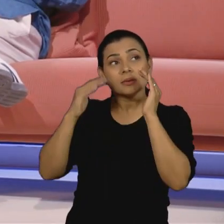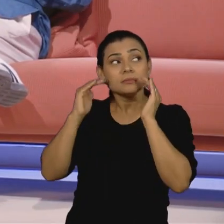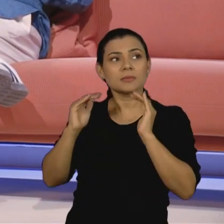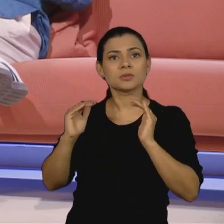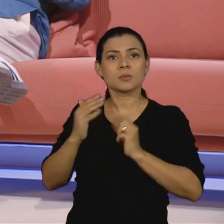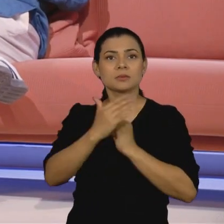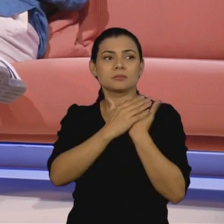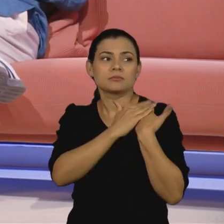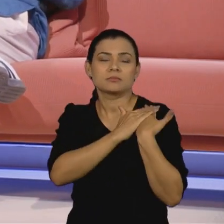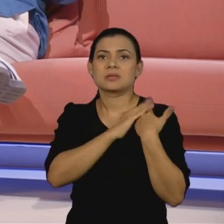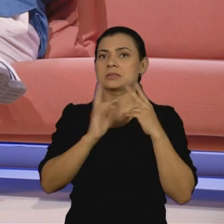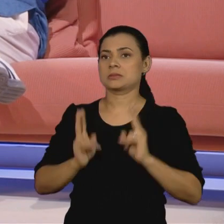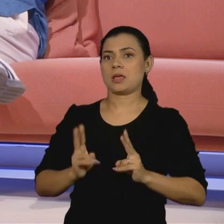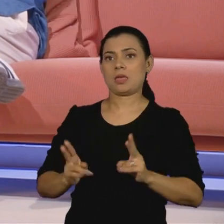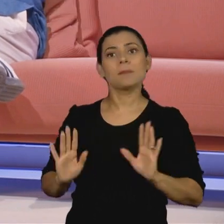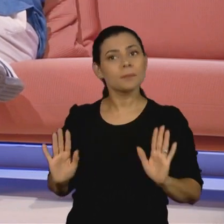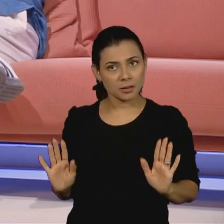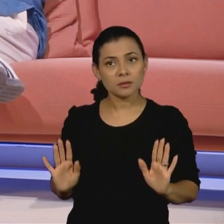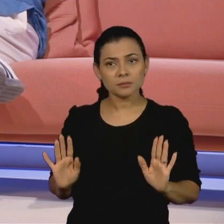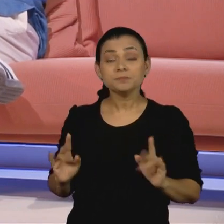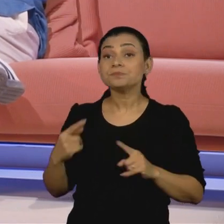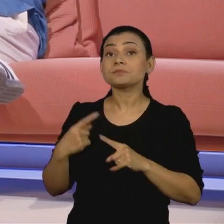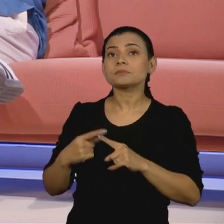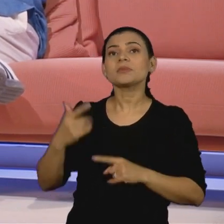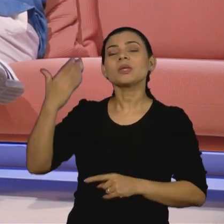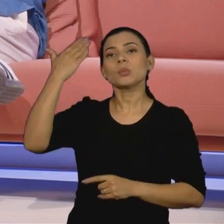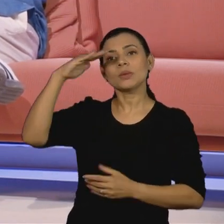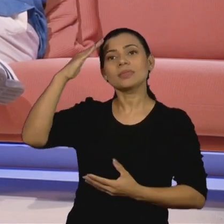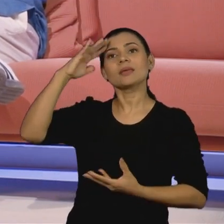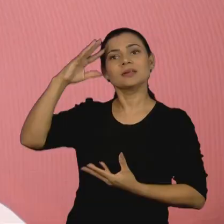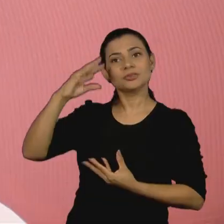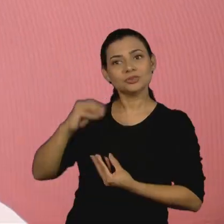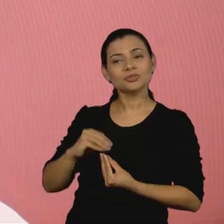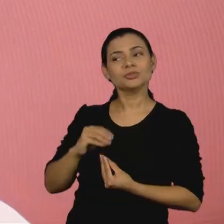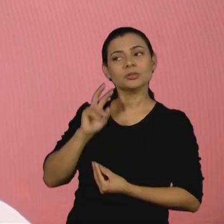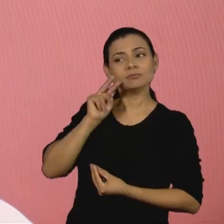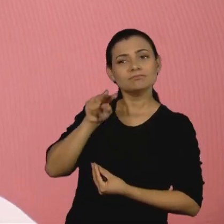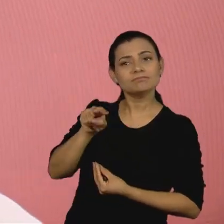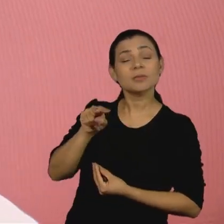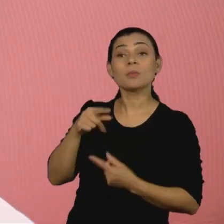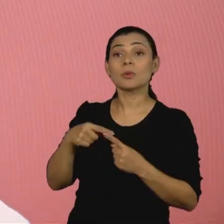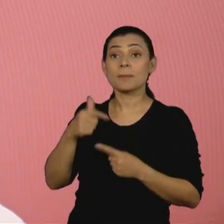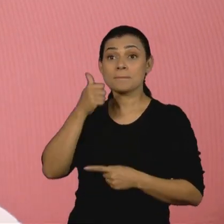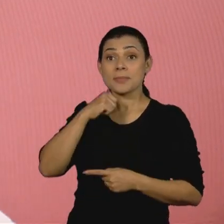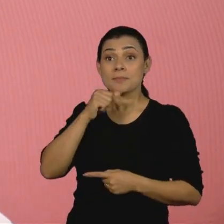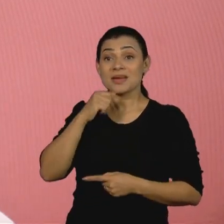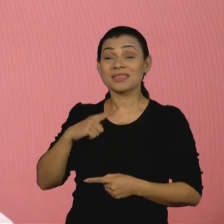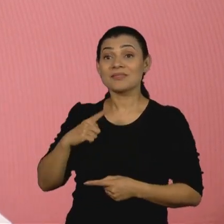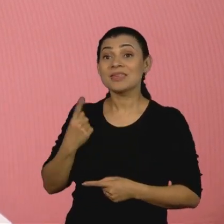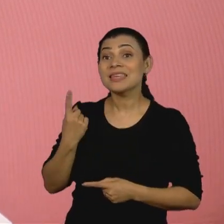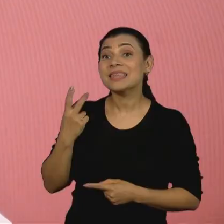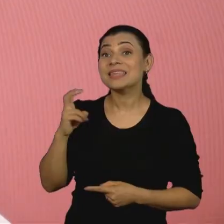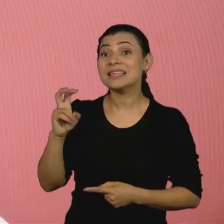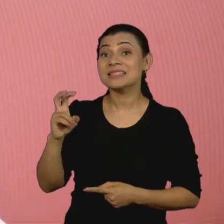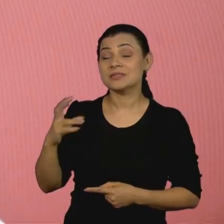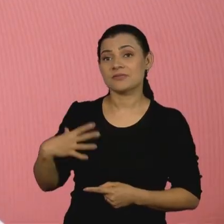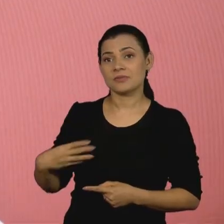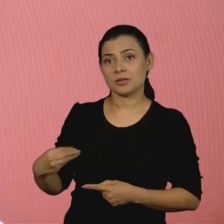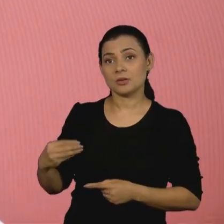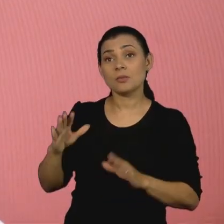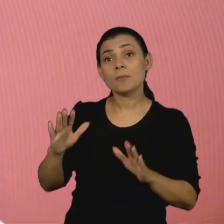responsável. Porque acho que eu entendia... porque minha mãe teve 15, mas ela perdeu